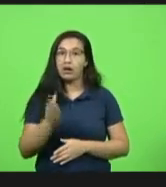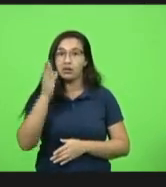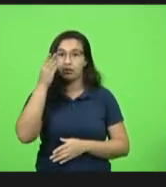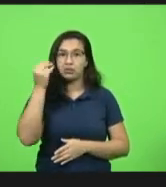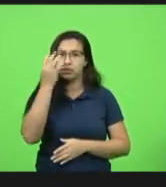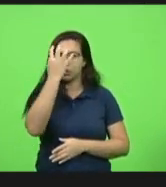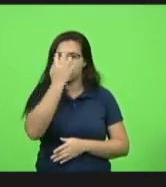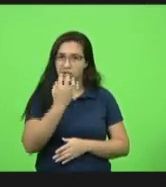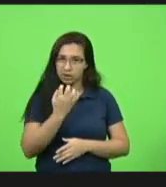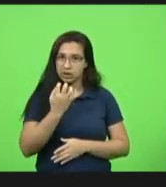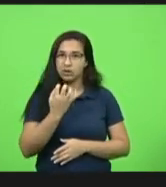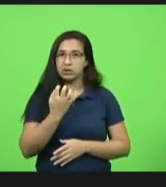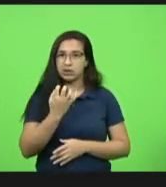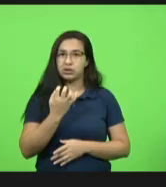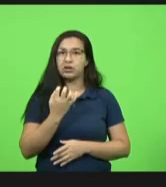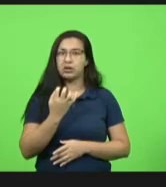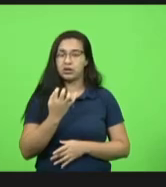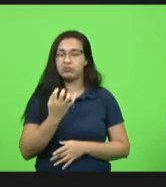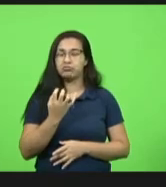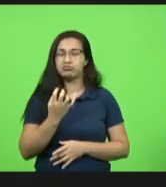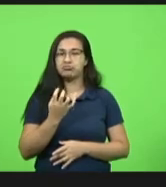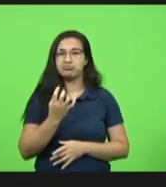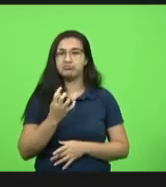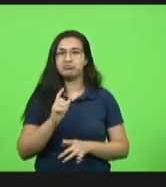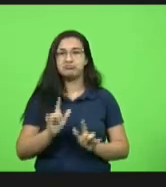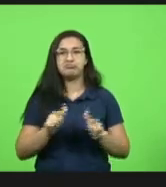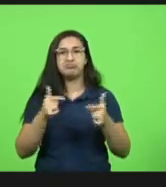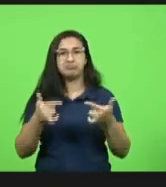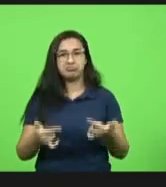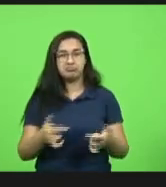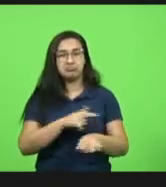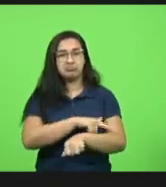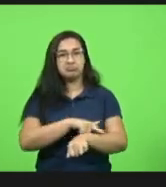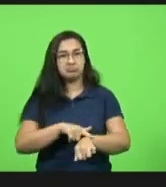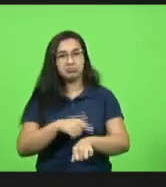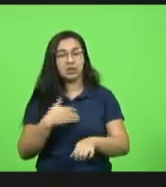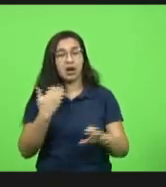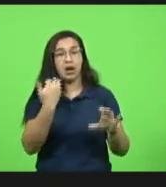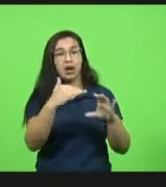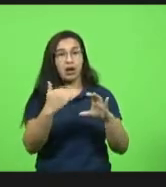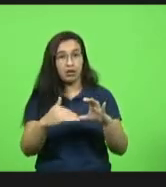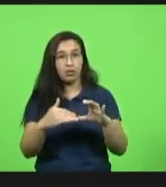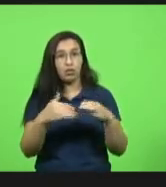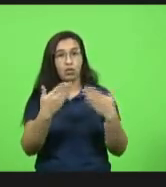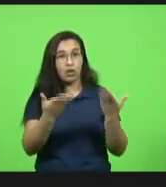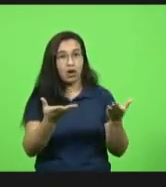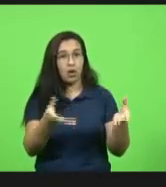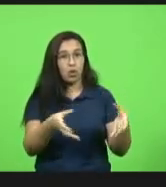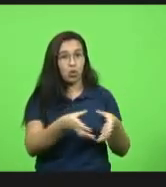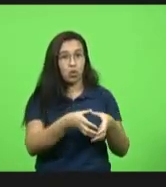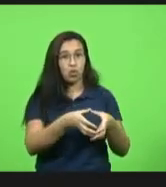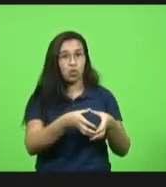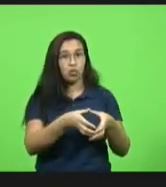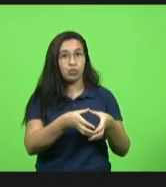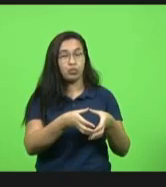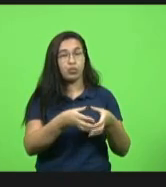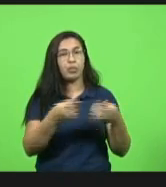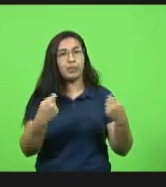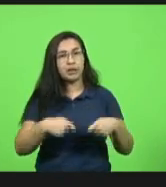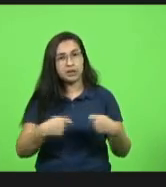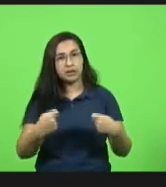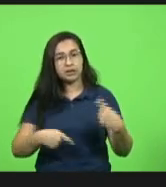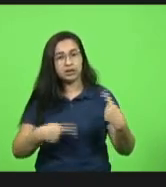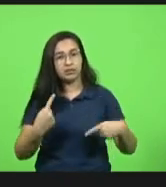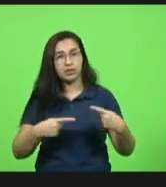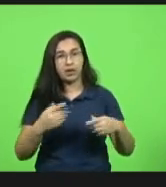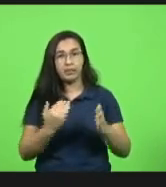séria, comprometida, e se encaminhou as diligências é porque entende que precisa de uma discussão maior, precisa de um debate maior,